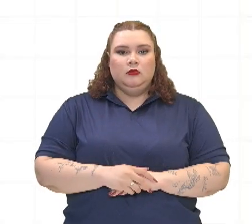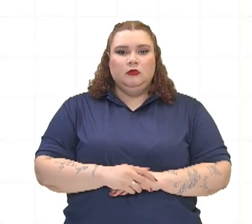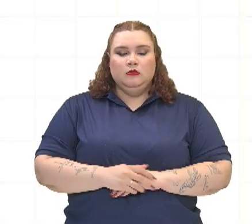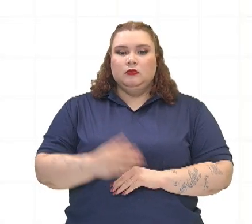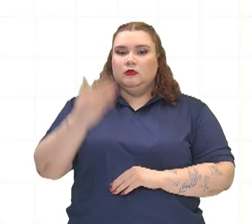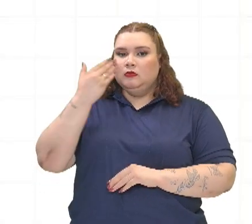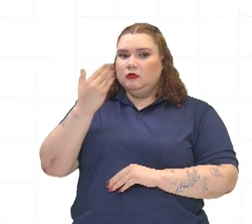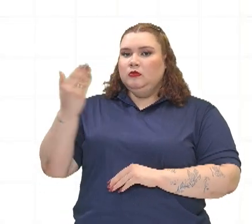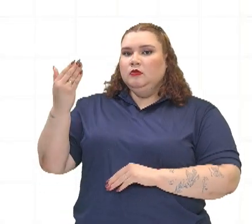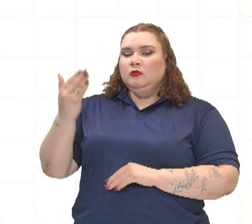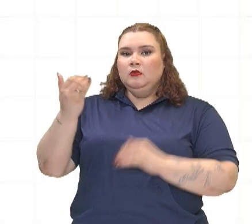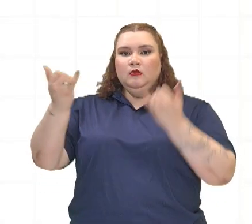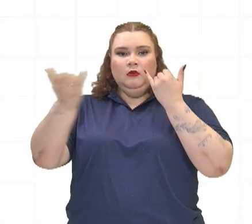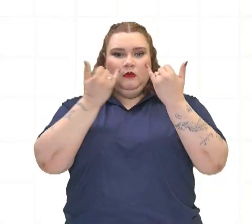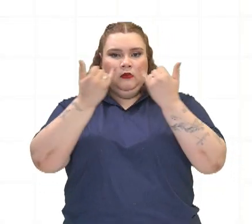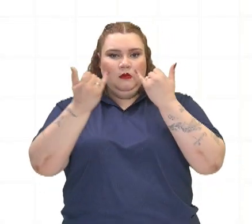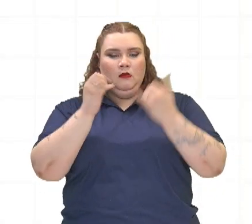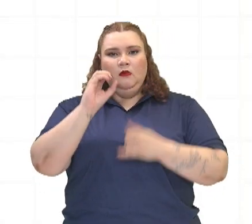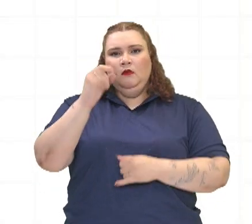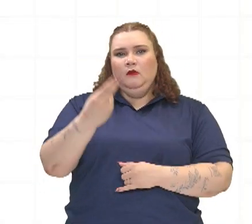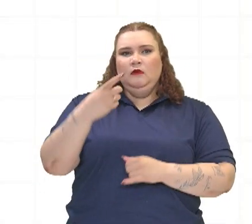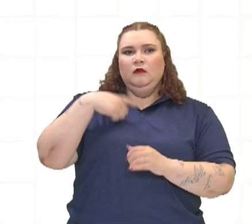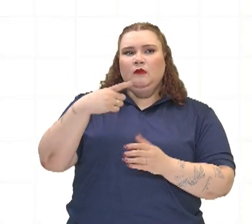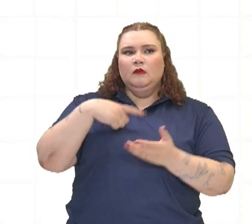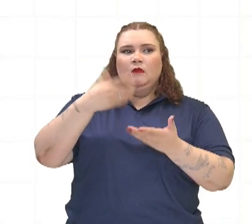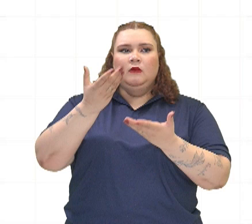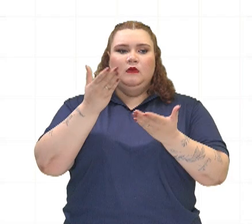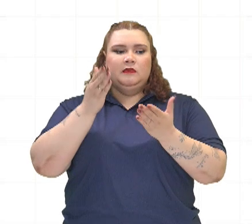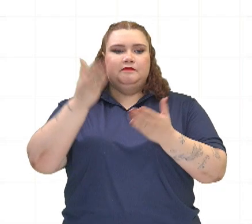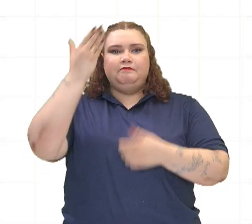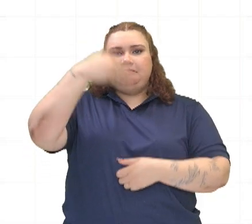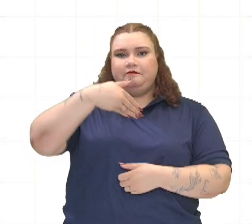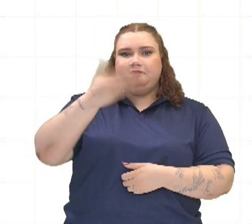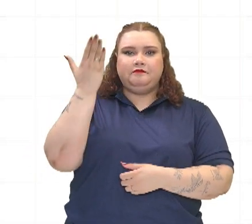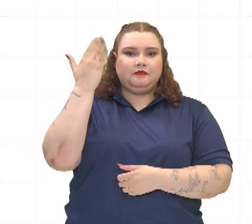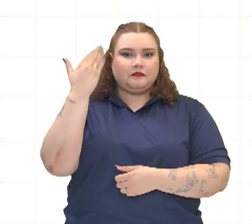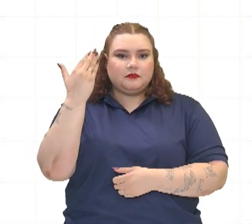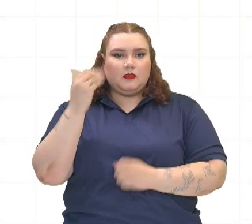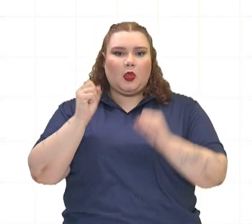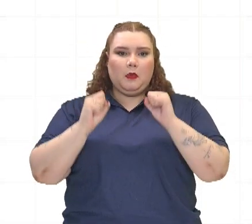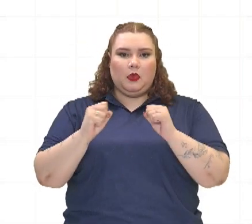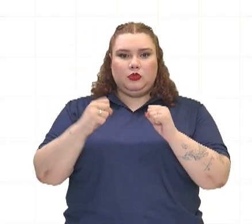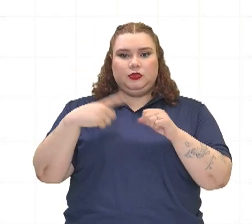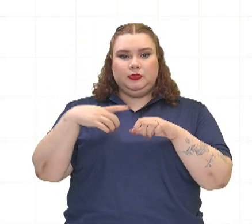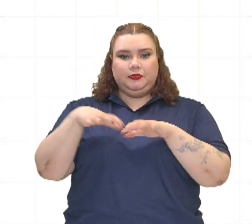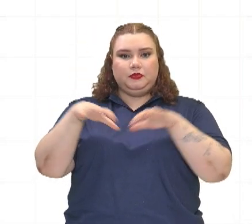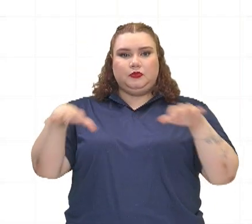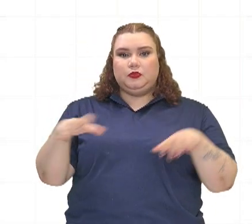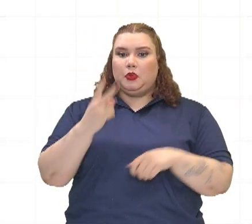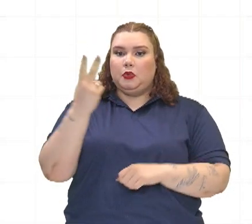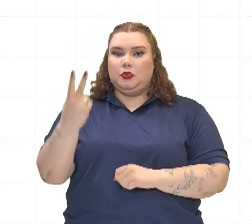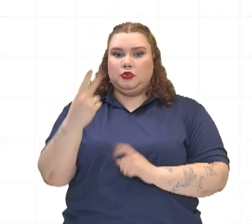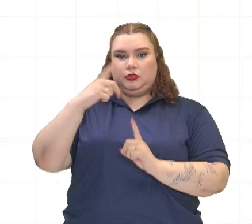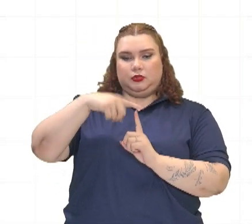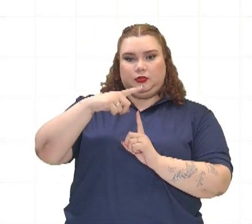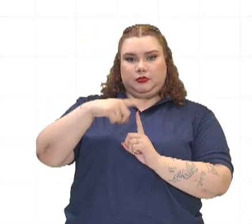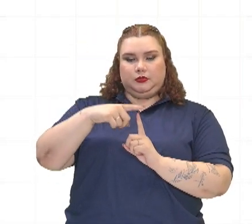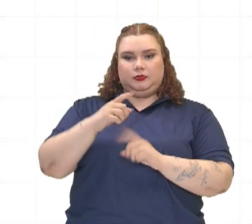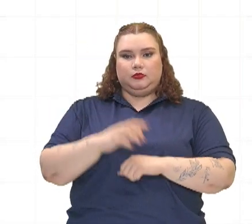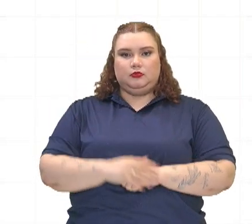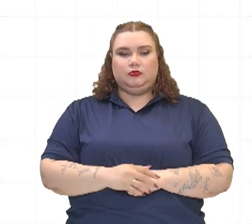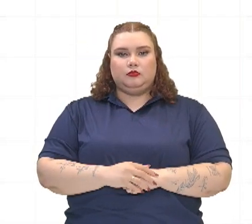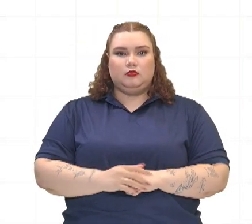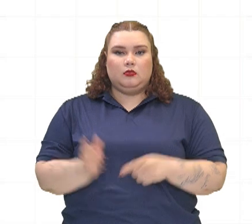As fontes ou pistas do passado podem ser divididas em dois tipos: as que